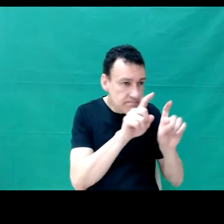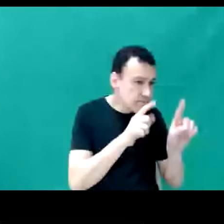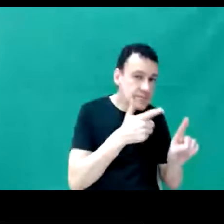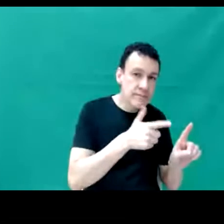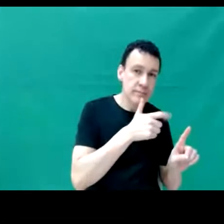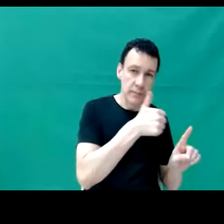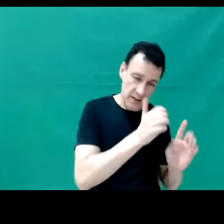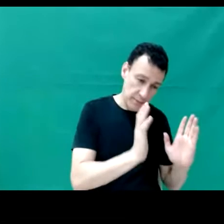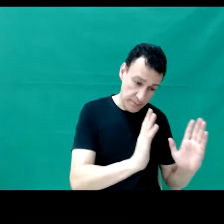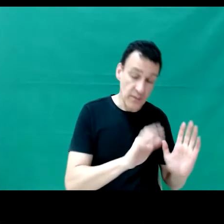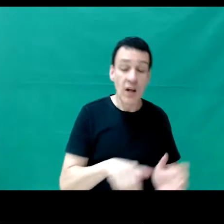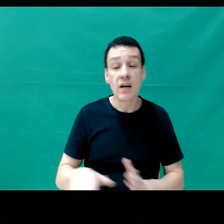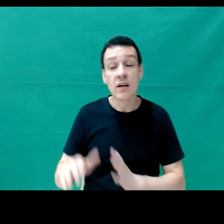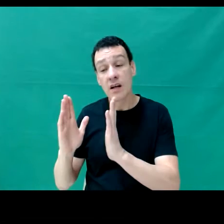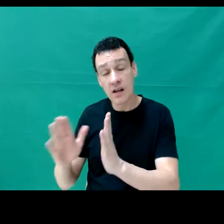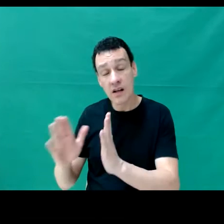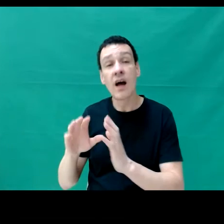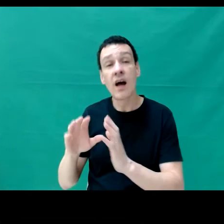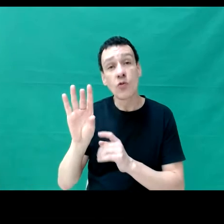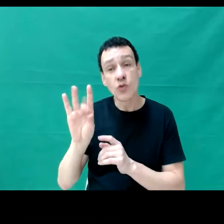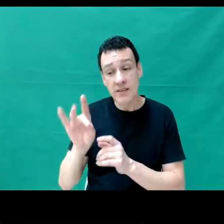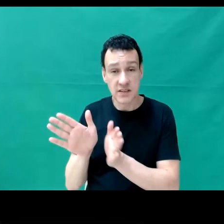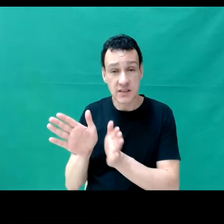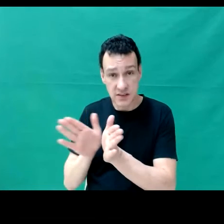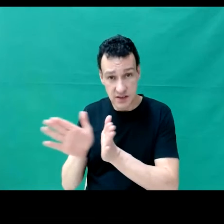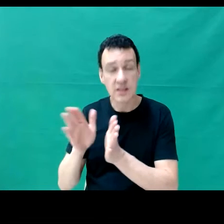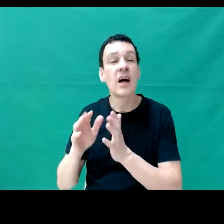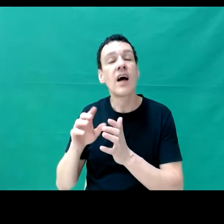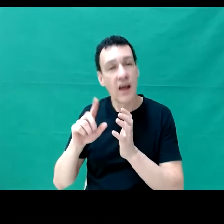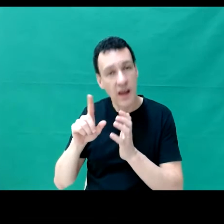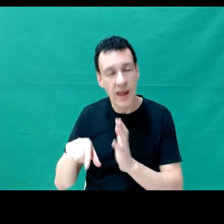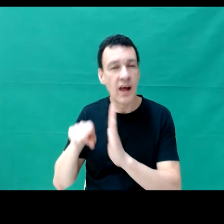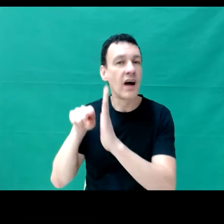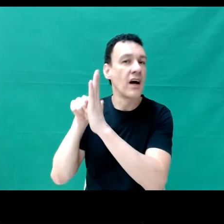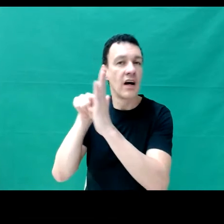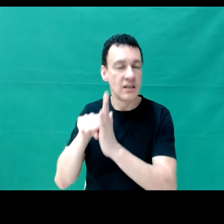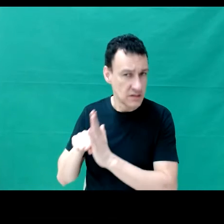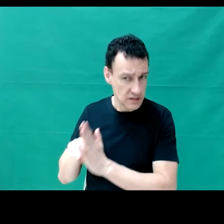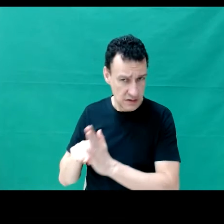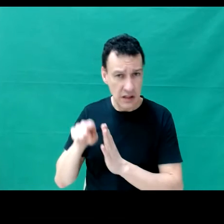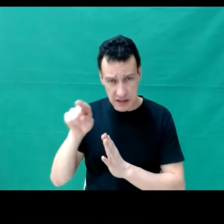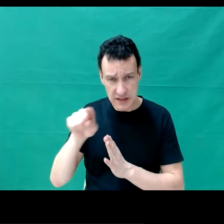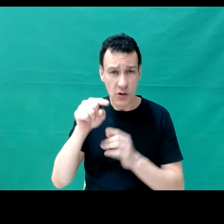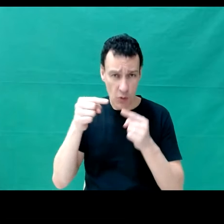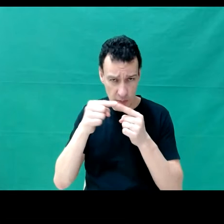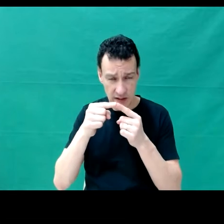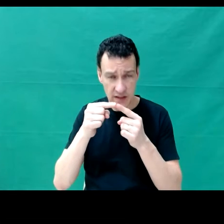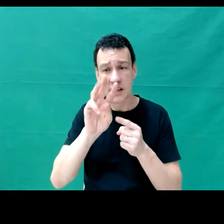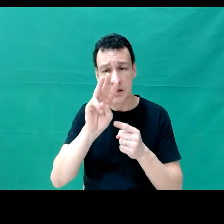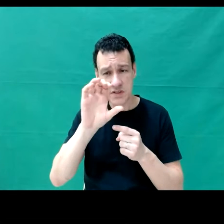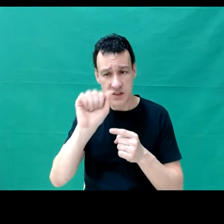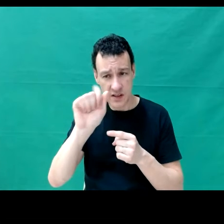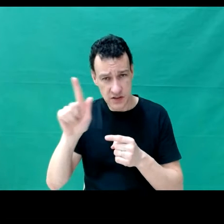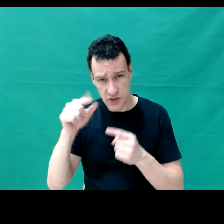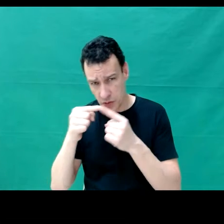visar ver como o site está se comportando aos padrões, de acessibilidade da WCAG, aos padrões,